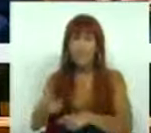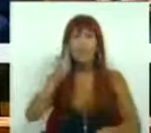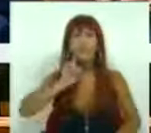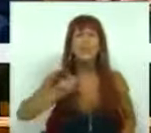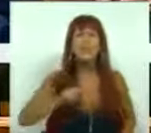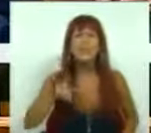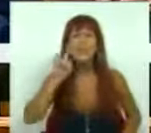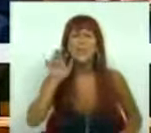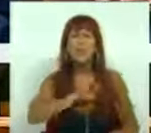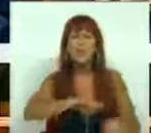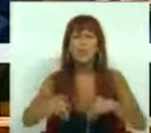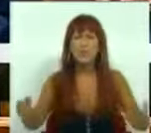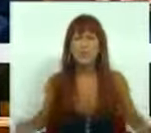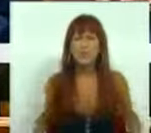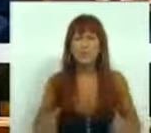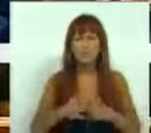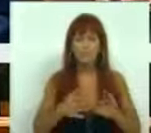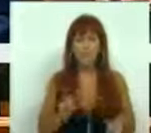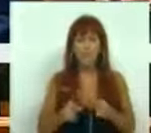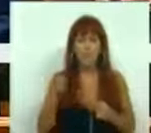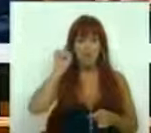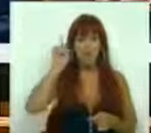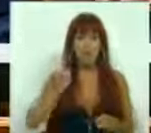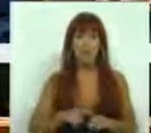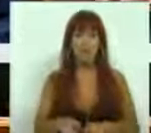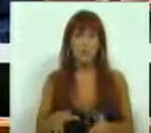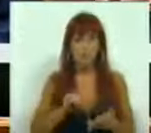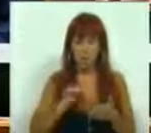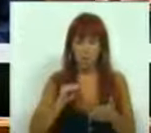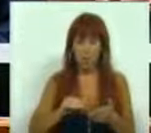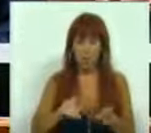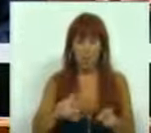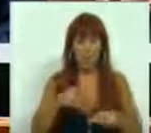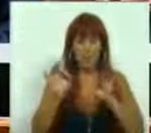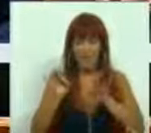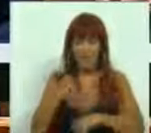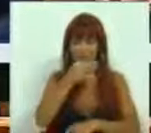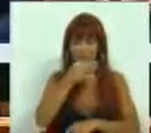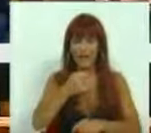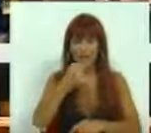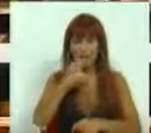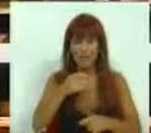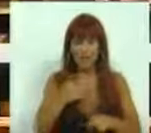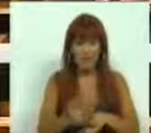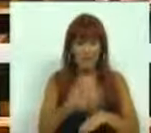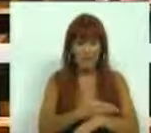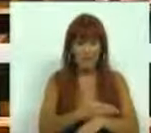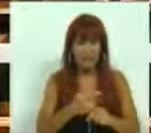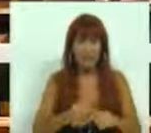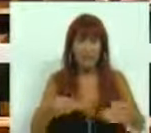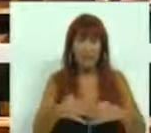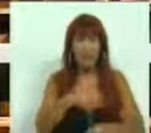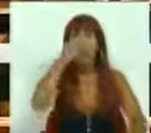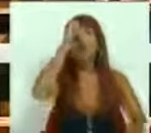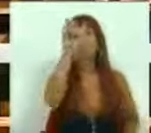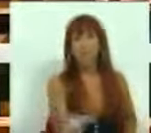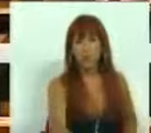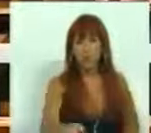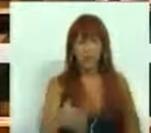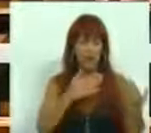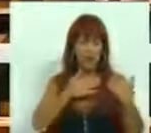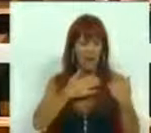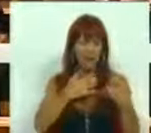Senhora Presidente, senhores e senhores deputados, o que importa quando tratamos de cuidados paliativos é da pessoa. Com